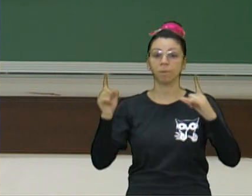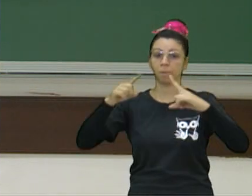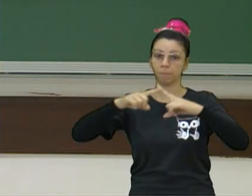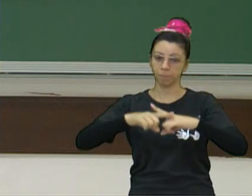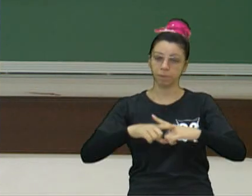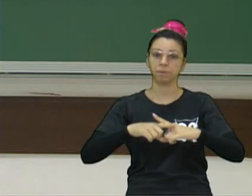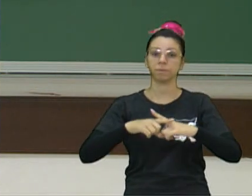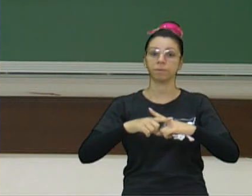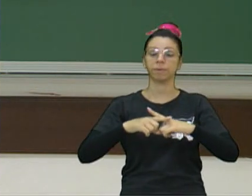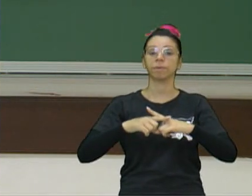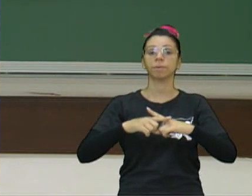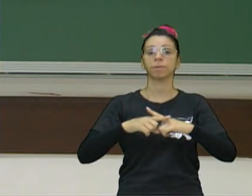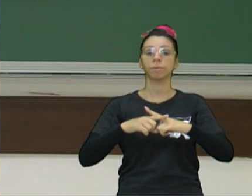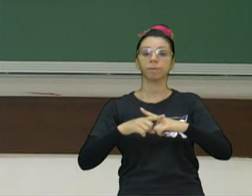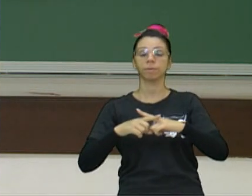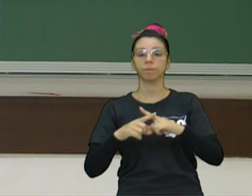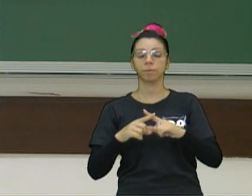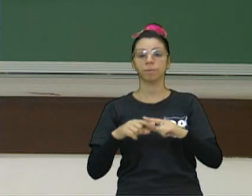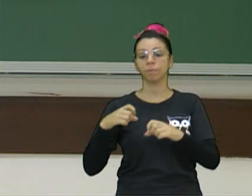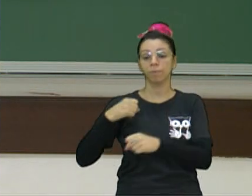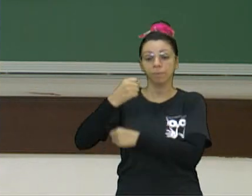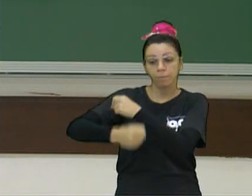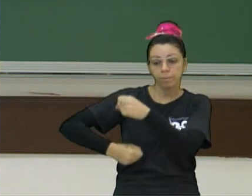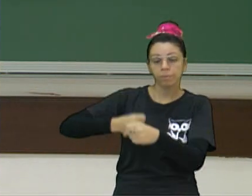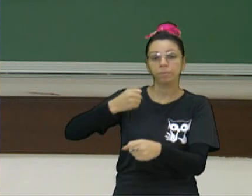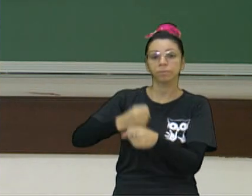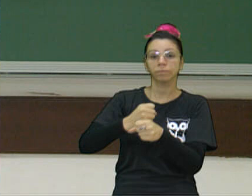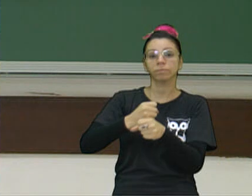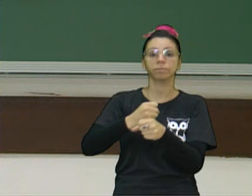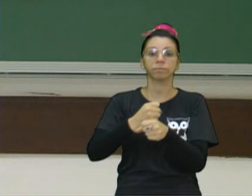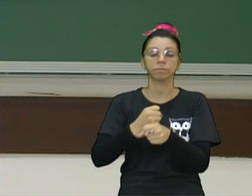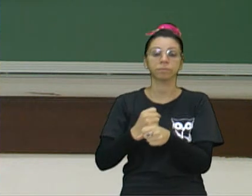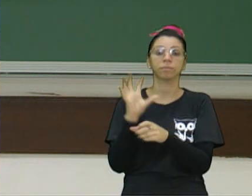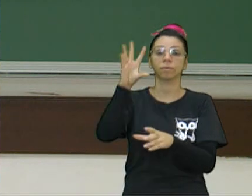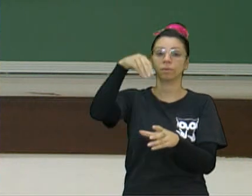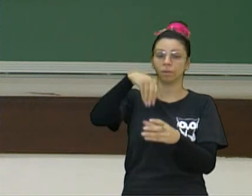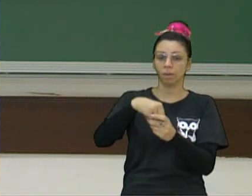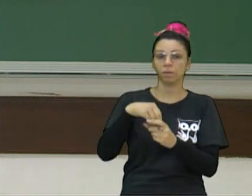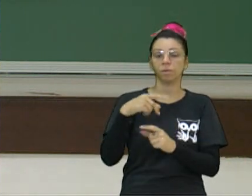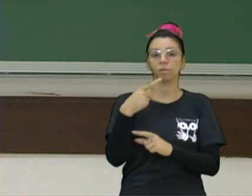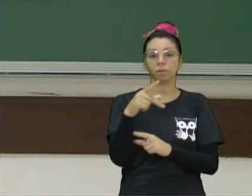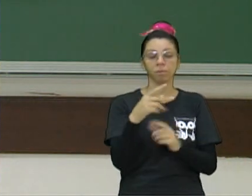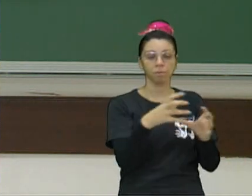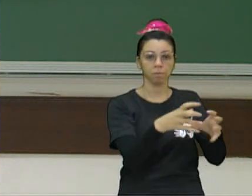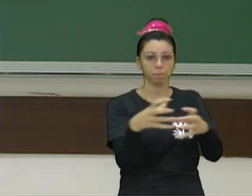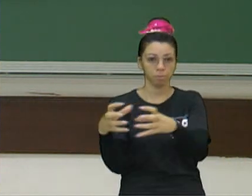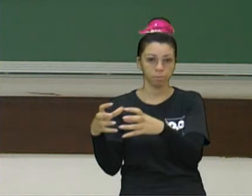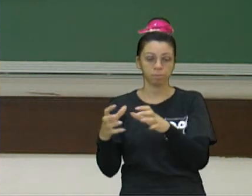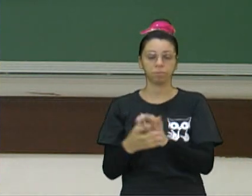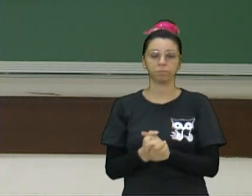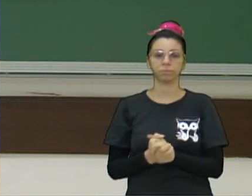então pode estar participando ano que vem também, dentro da sua categoria, né, nesta modalidade que se chama